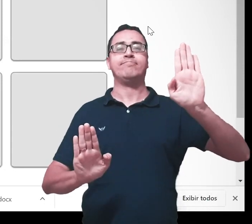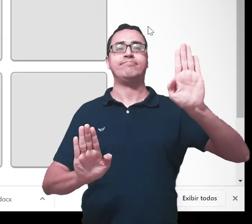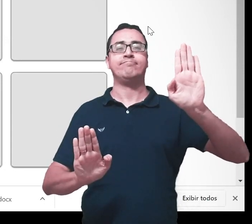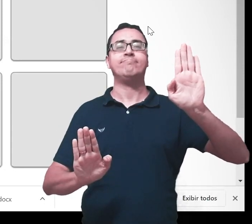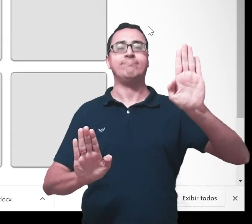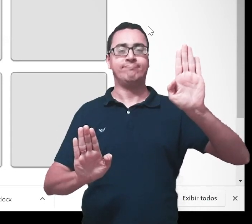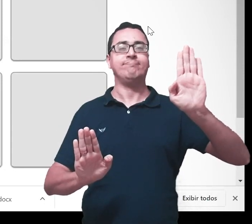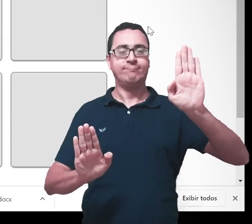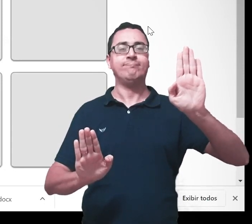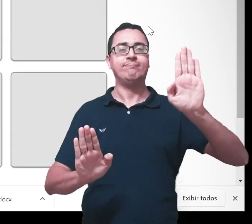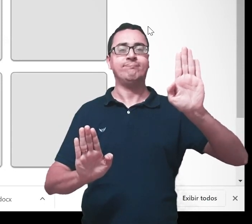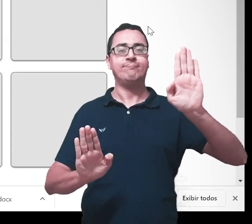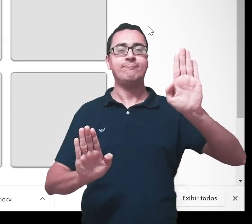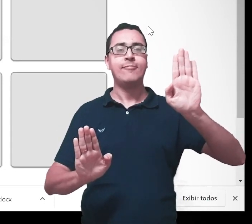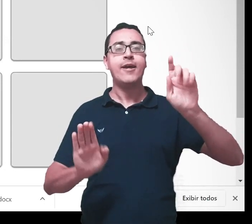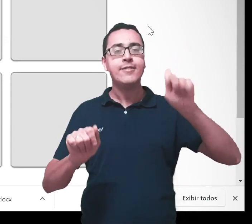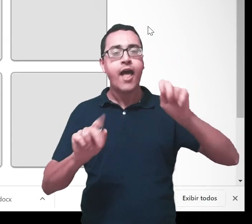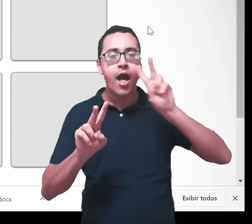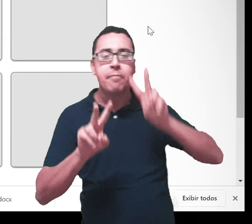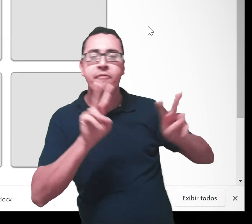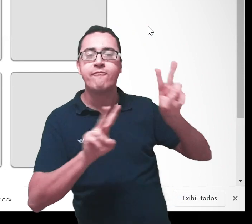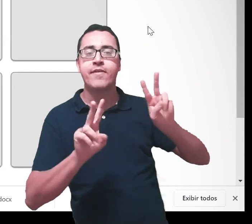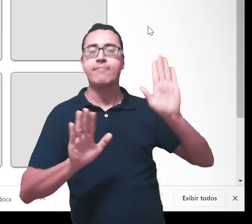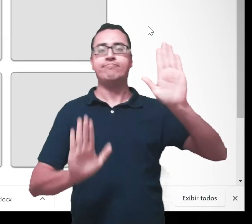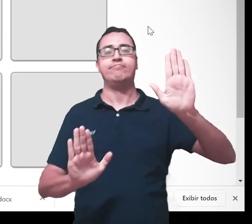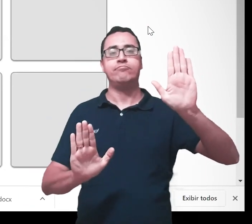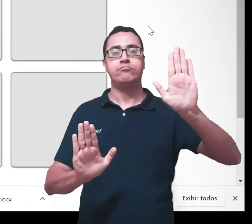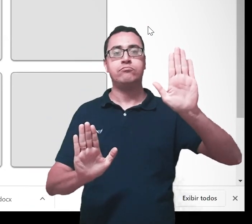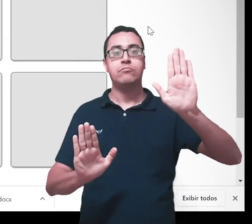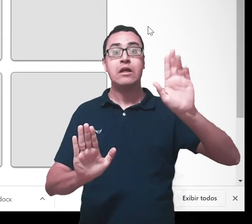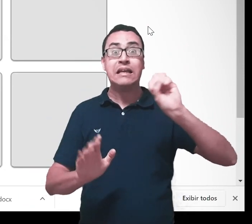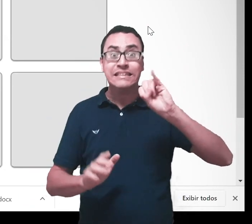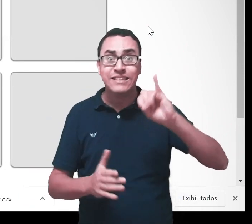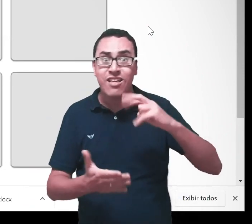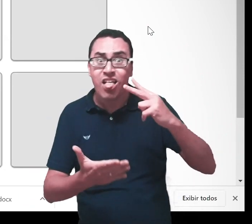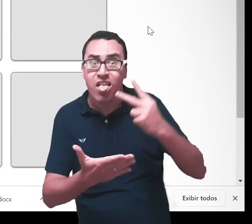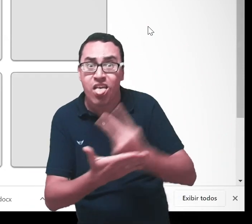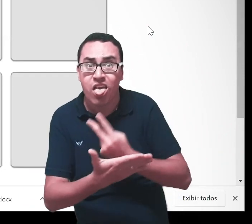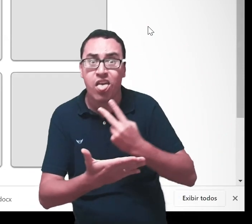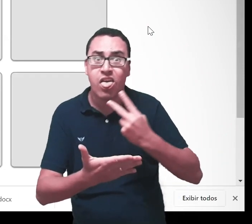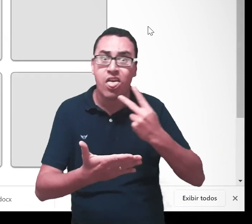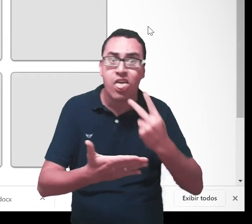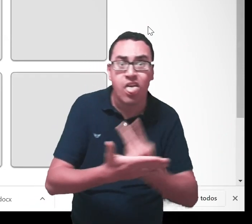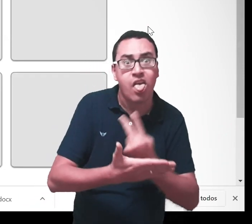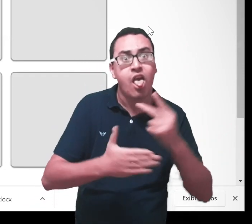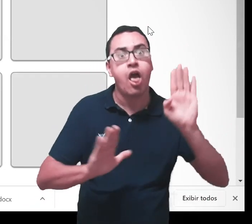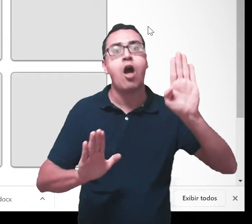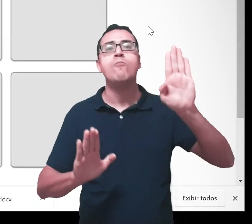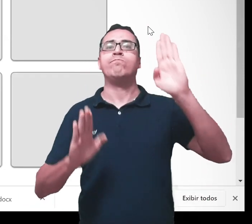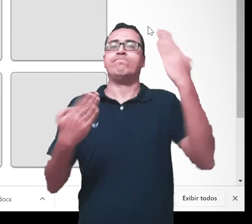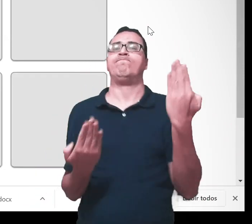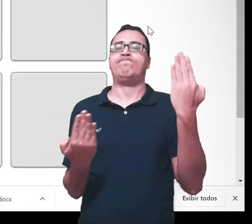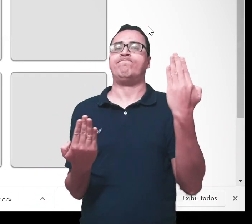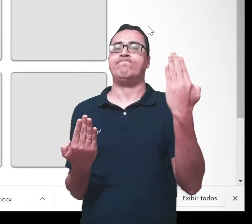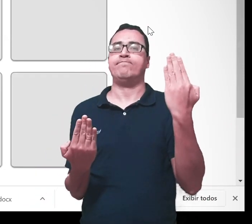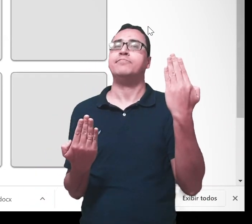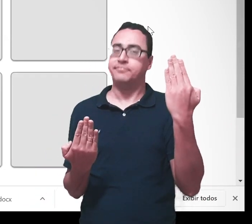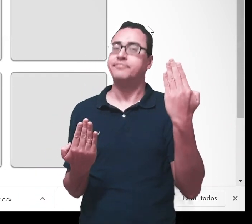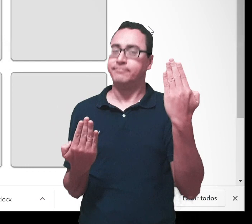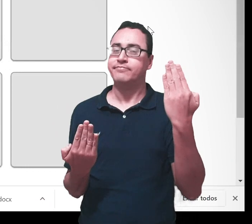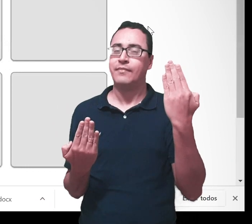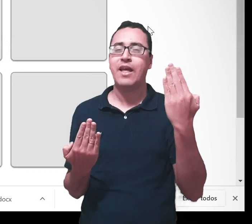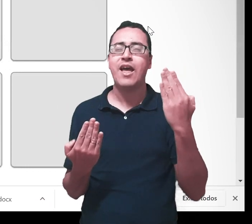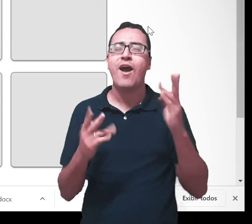vão ficar abertas, visíveis. Se nós ficarmos errando muito, elas fecham de novo.